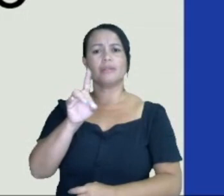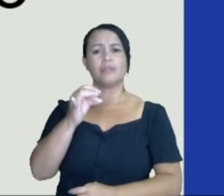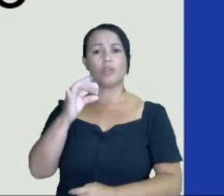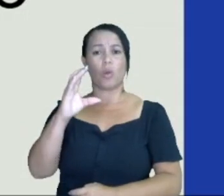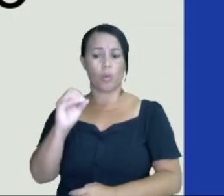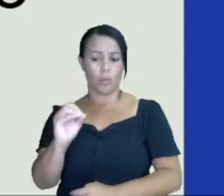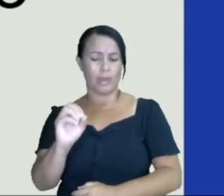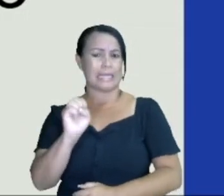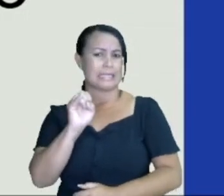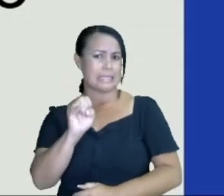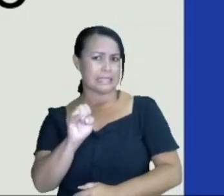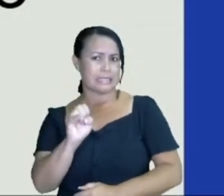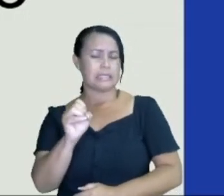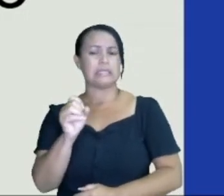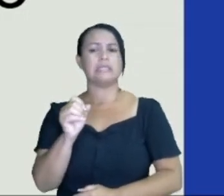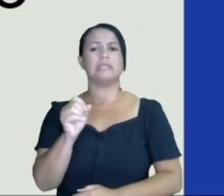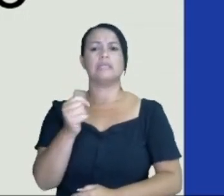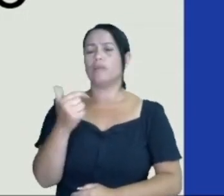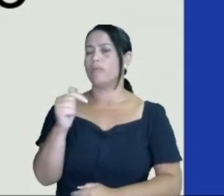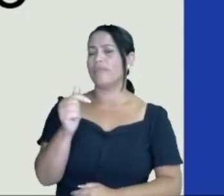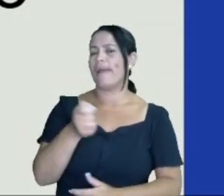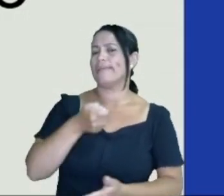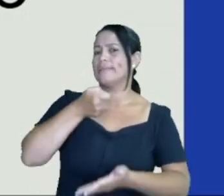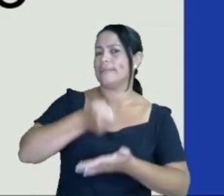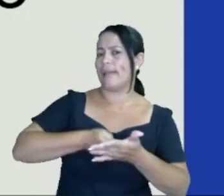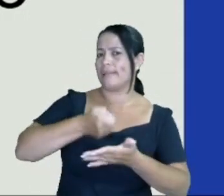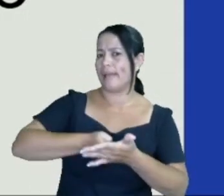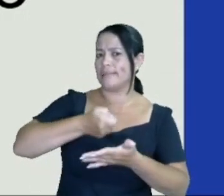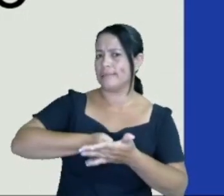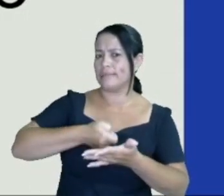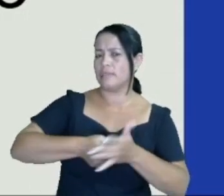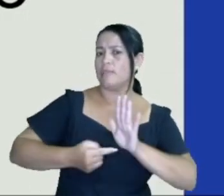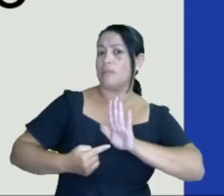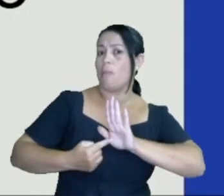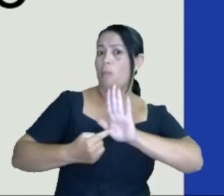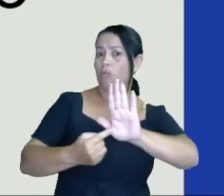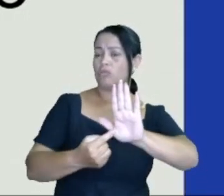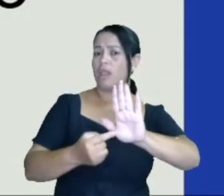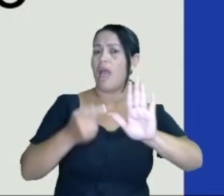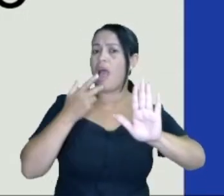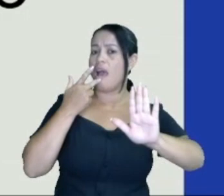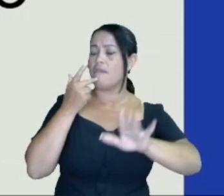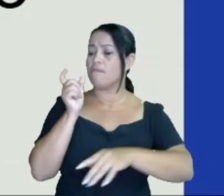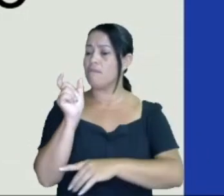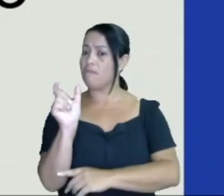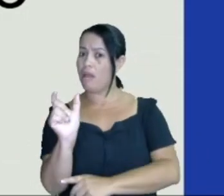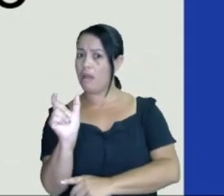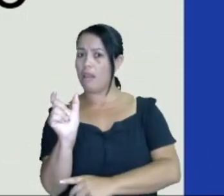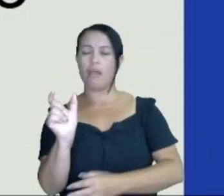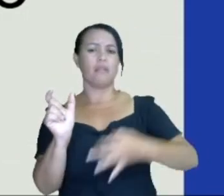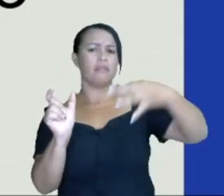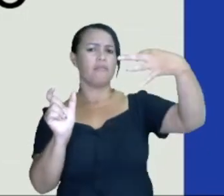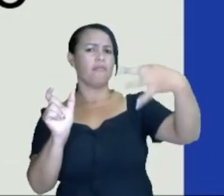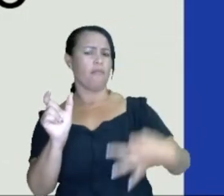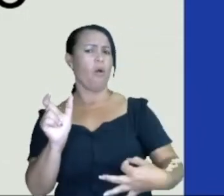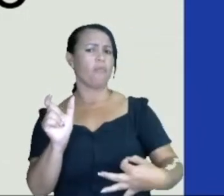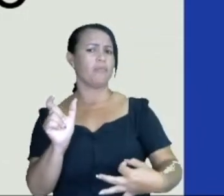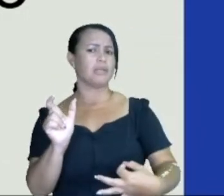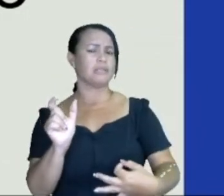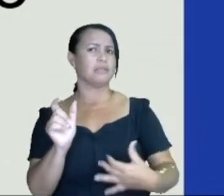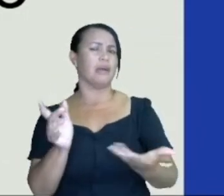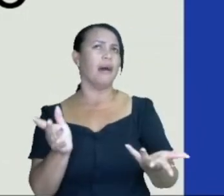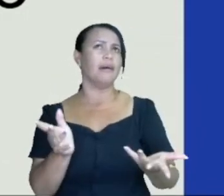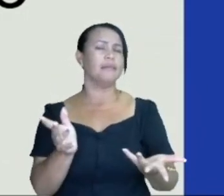Se não fosse essa tentativa de representar a fala de forma correta,